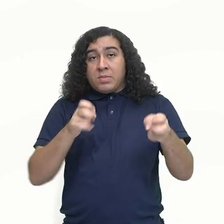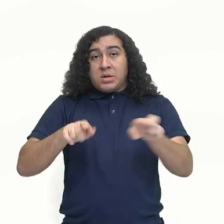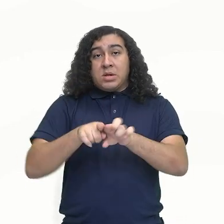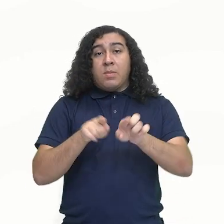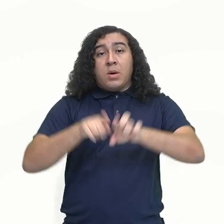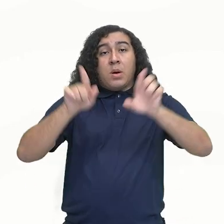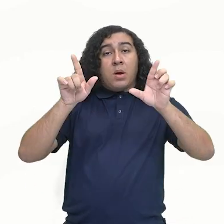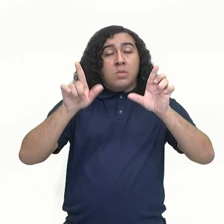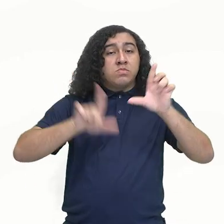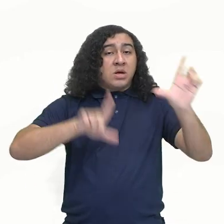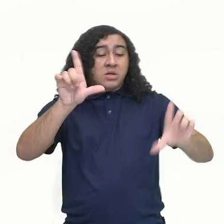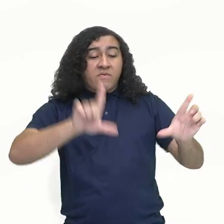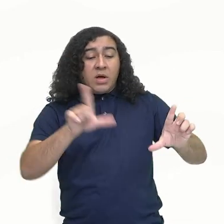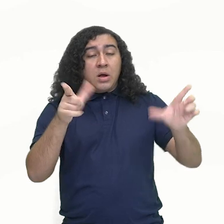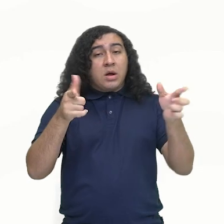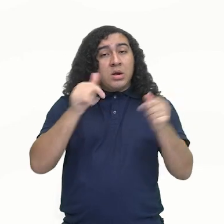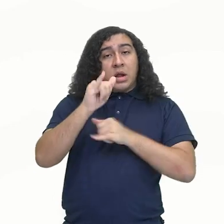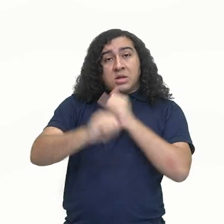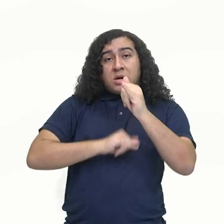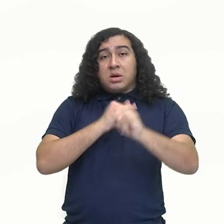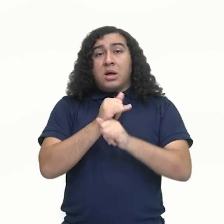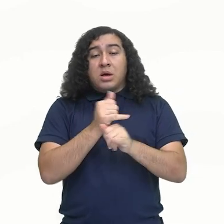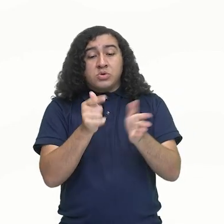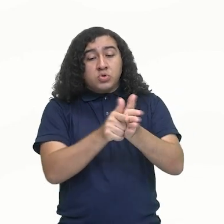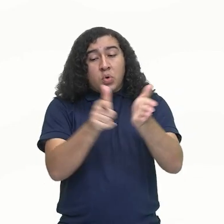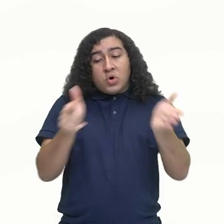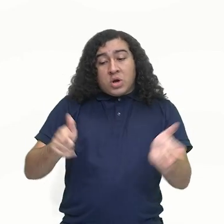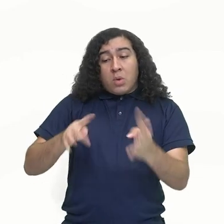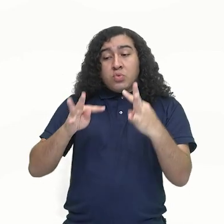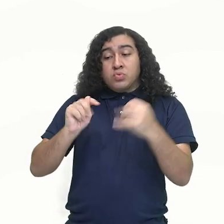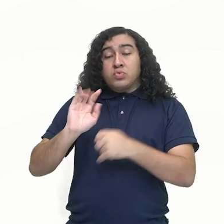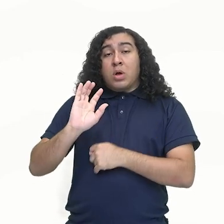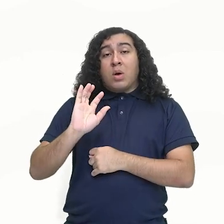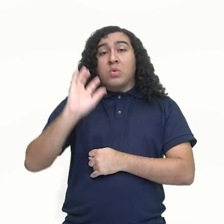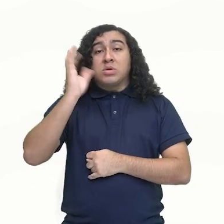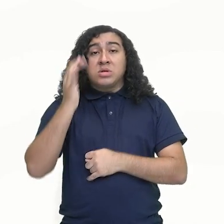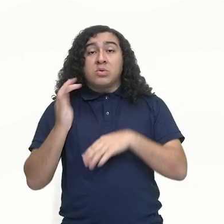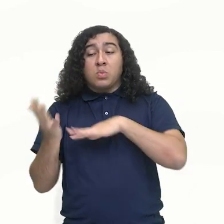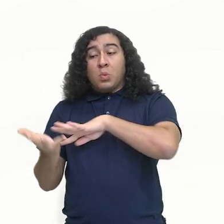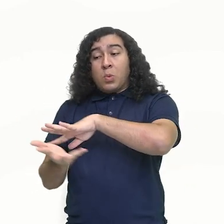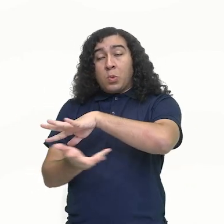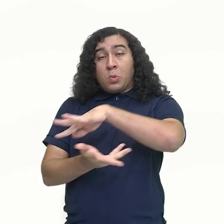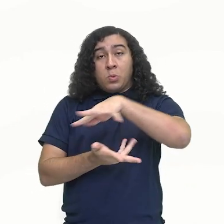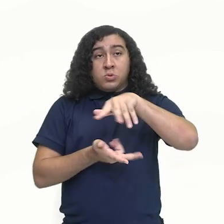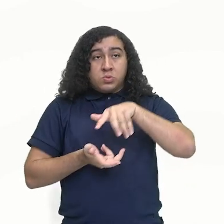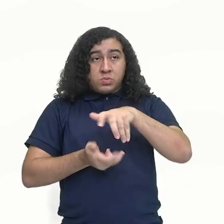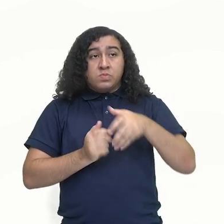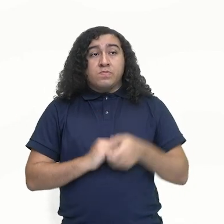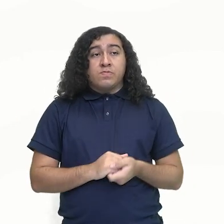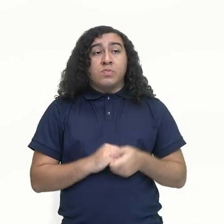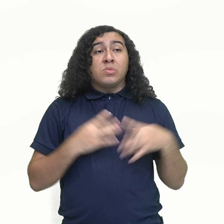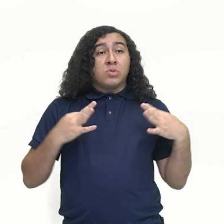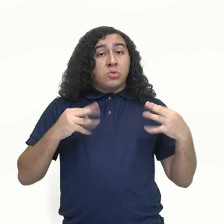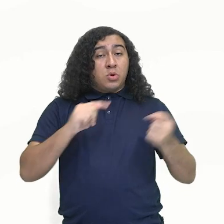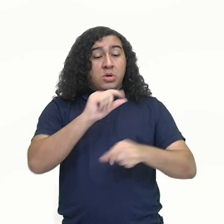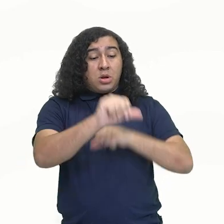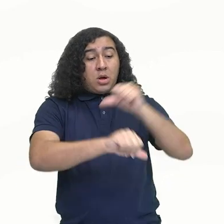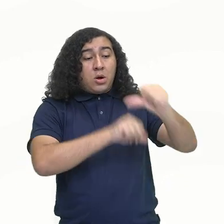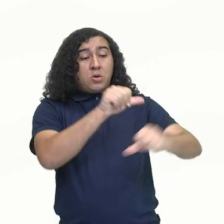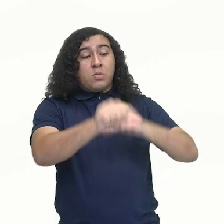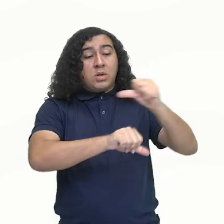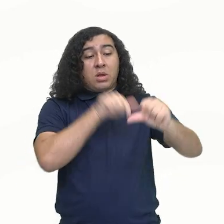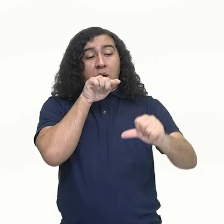nos jornais, na internet, o que vem acontecendo aí no mundo. Essas mudanças, elas são